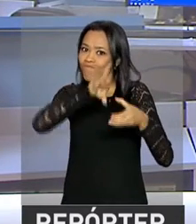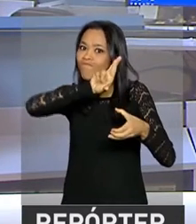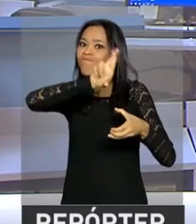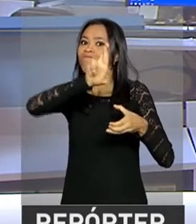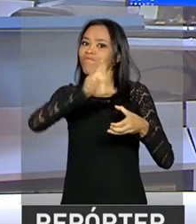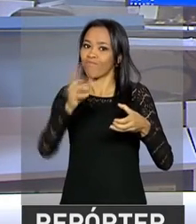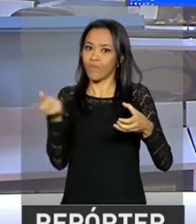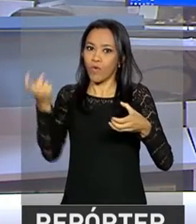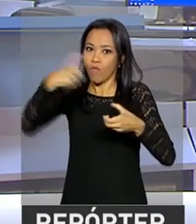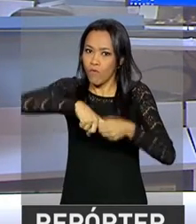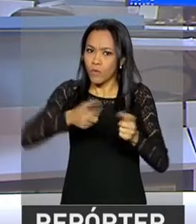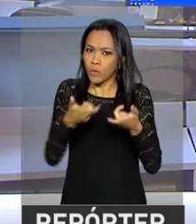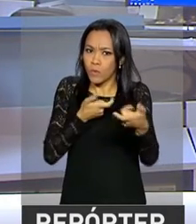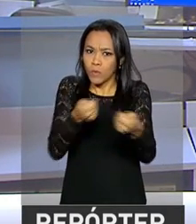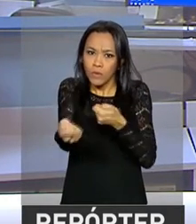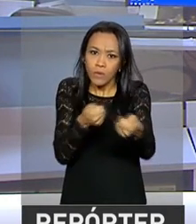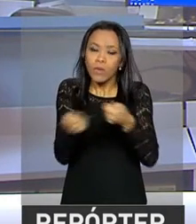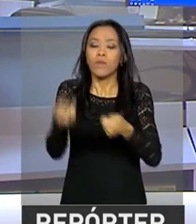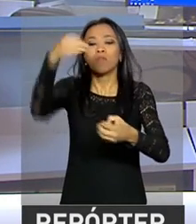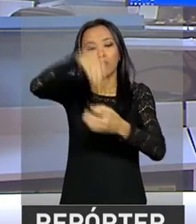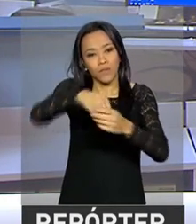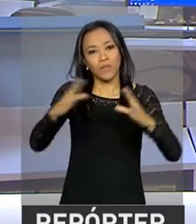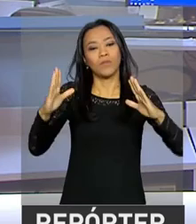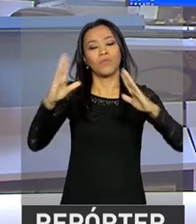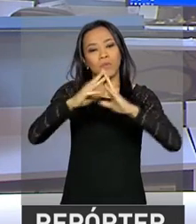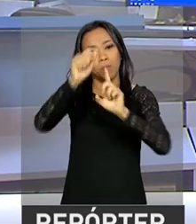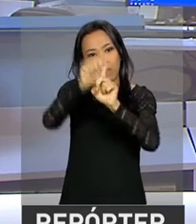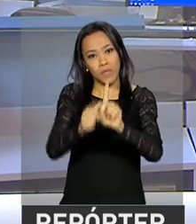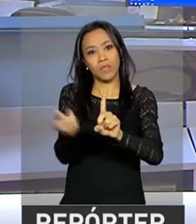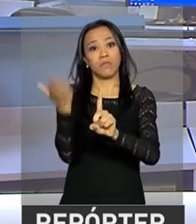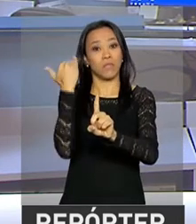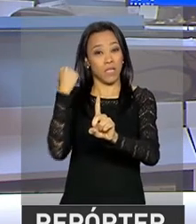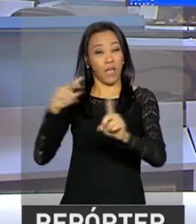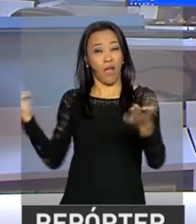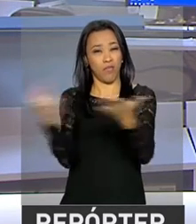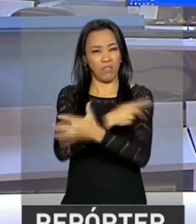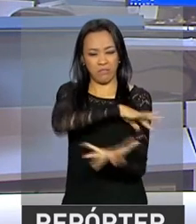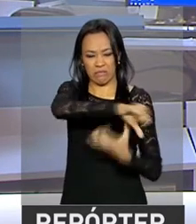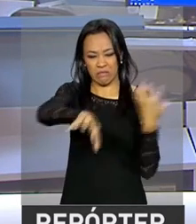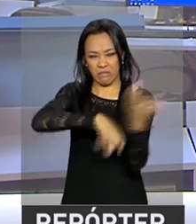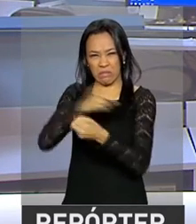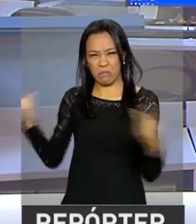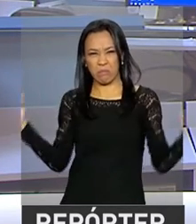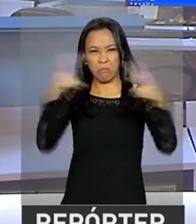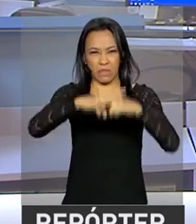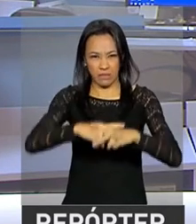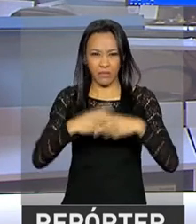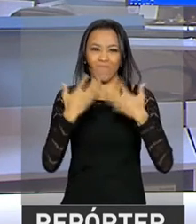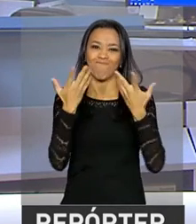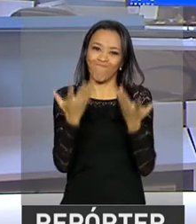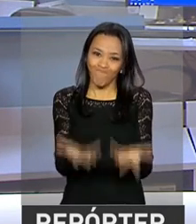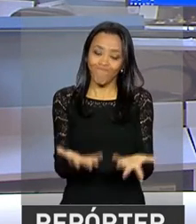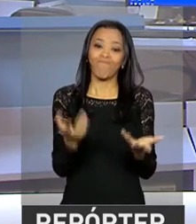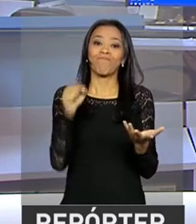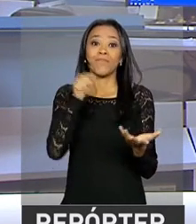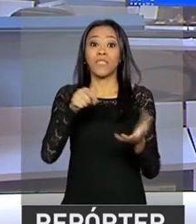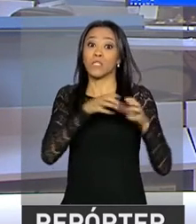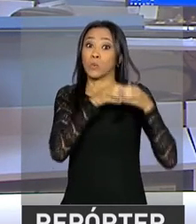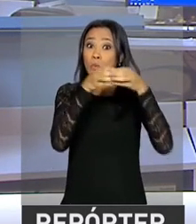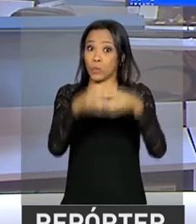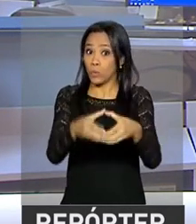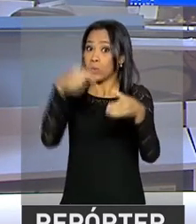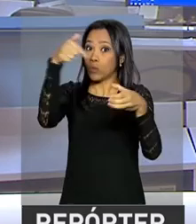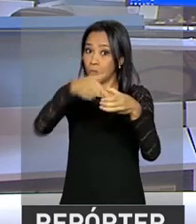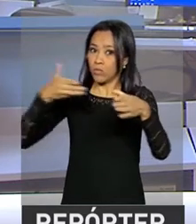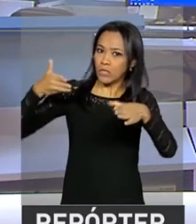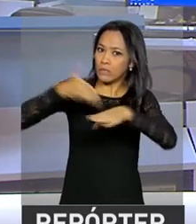retomar o controle do presídio no mês passado após rebelião e briga de facções a força-tarefa de